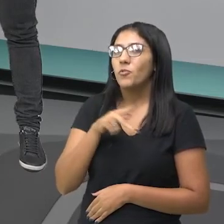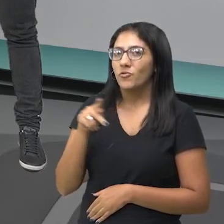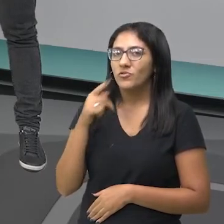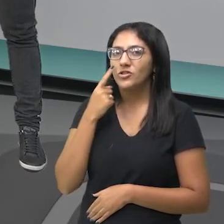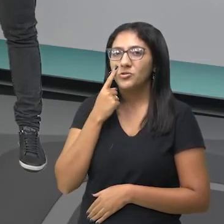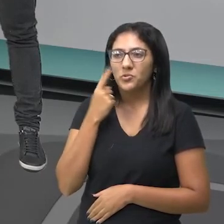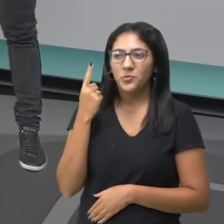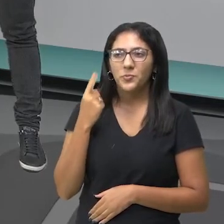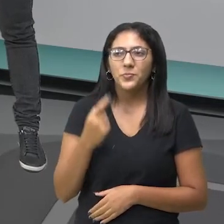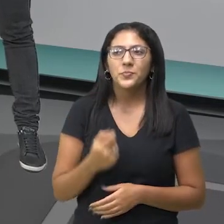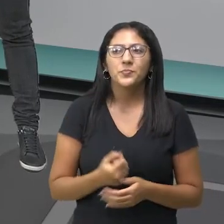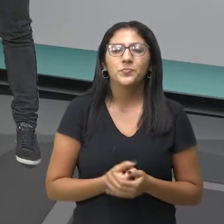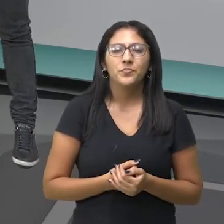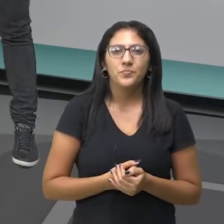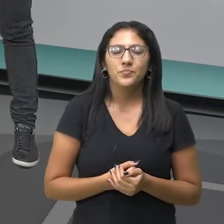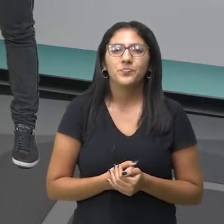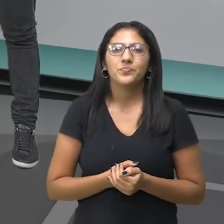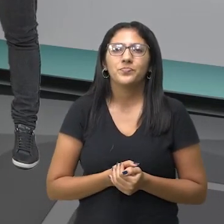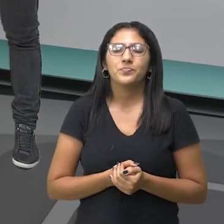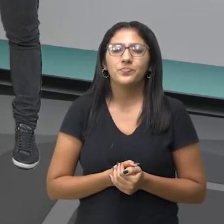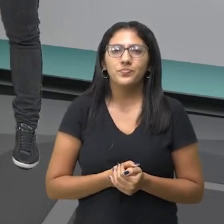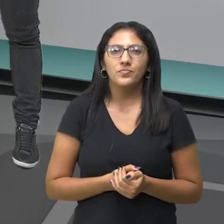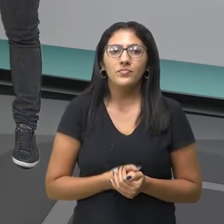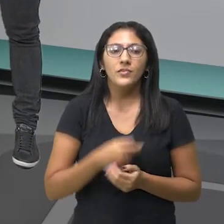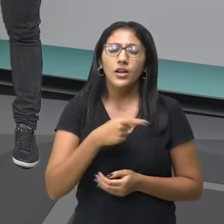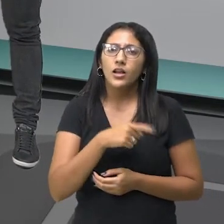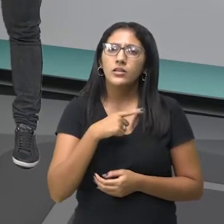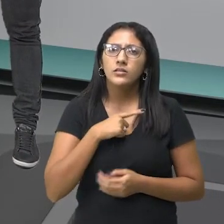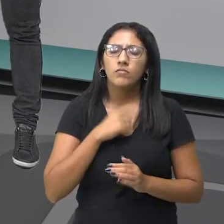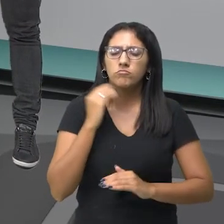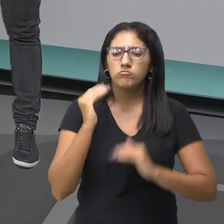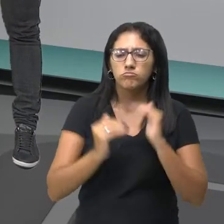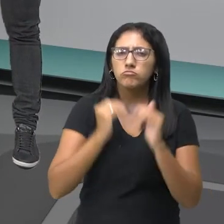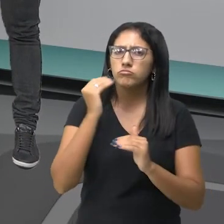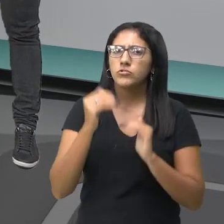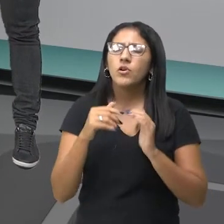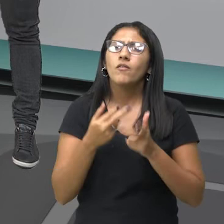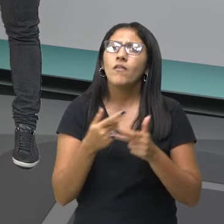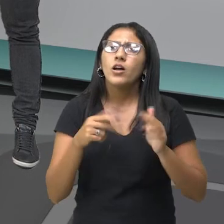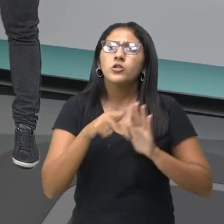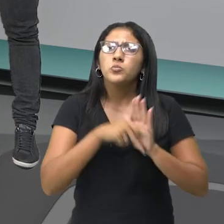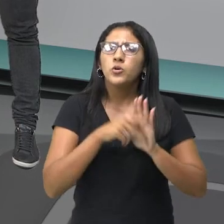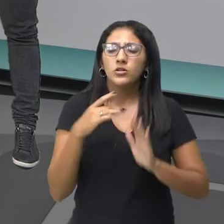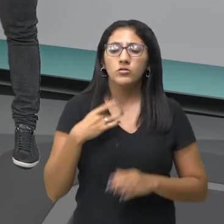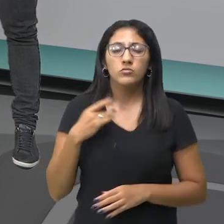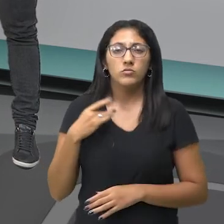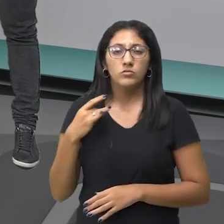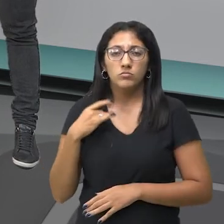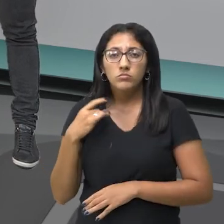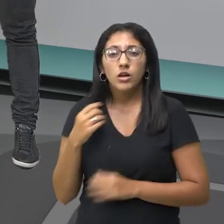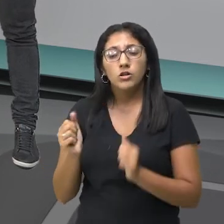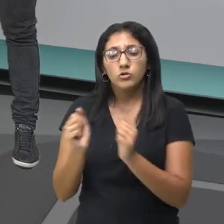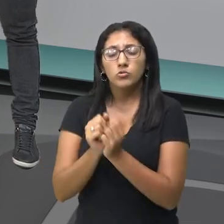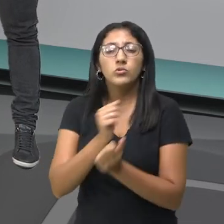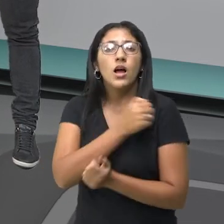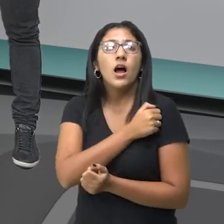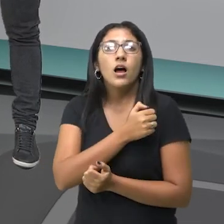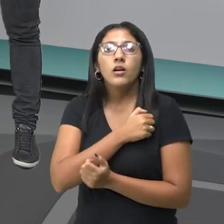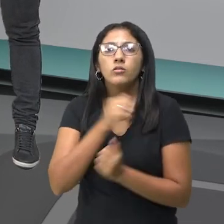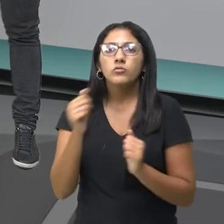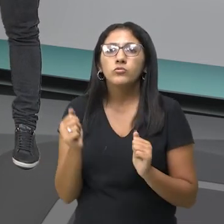na imagem, Tiago Kawasa, que desenvolveu projetos voluntários com crianças através da